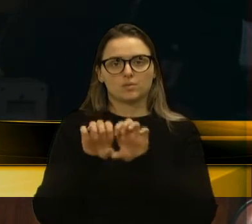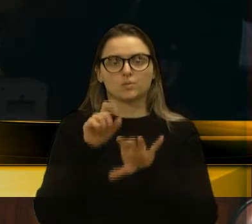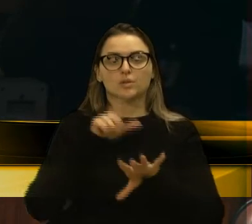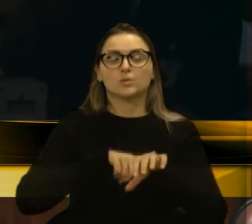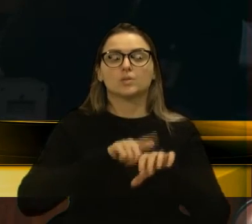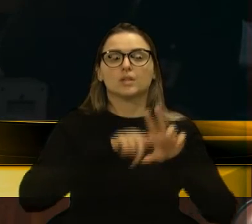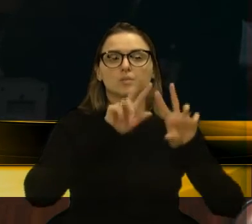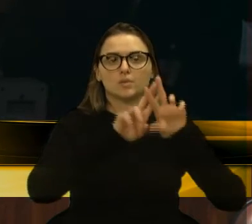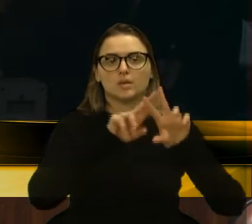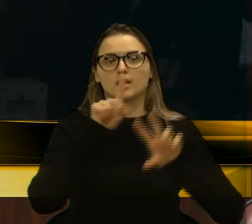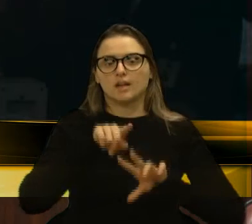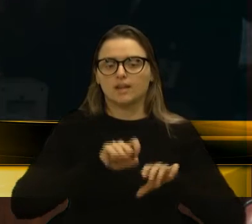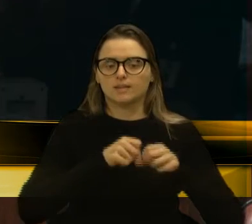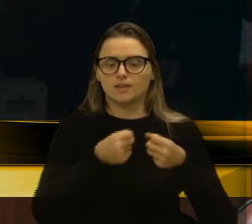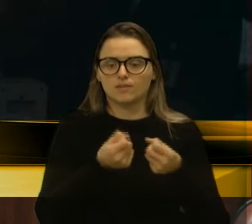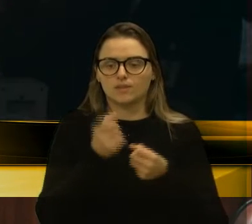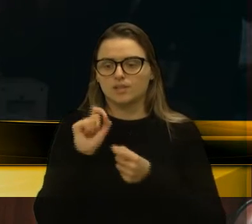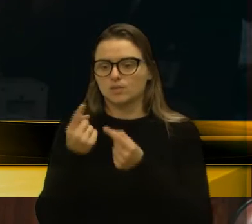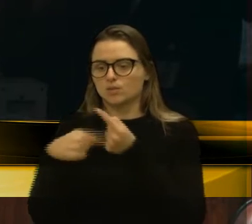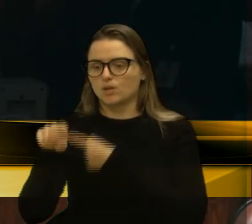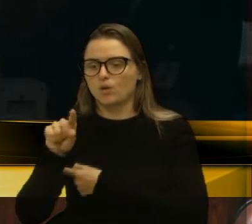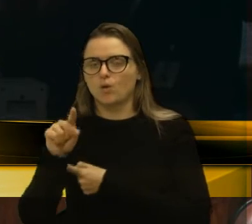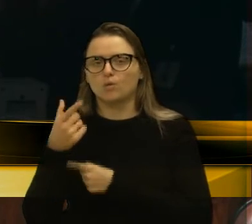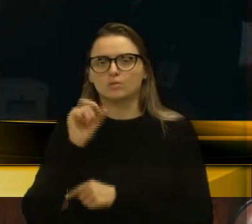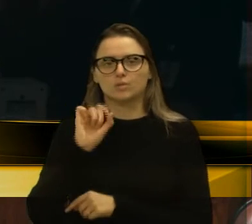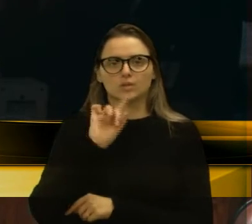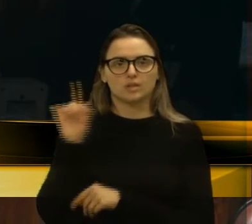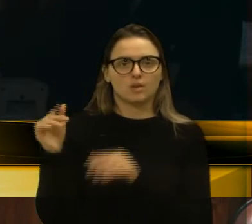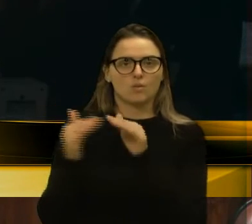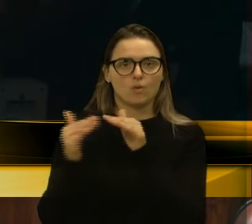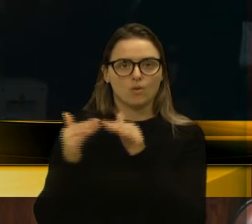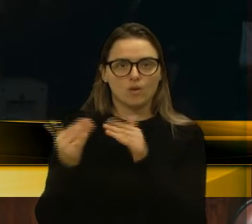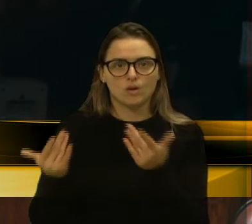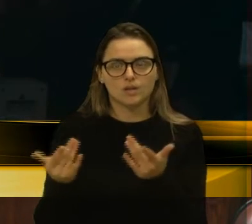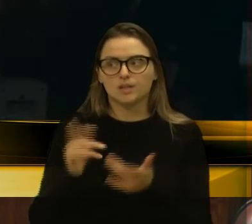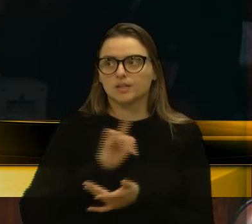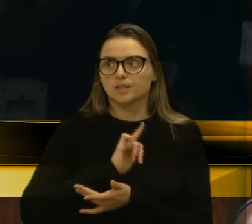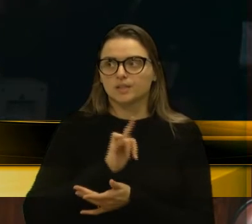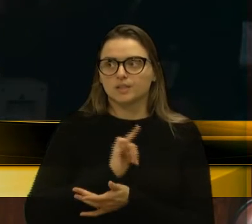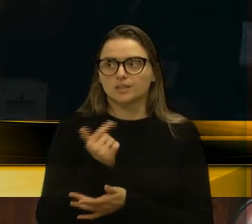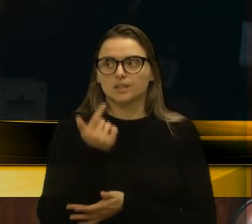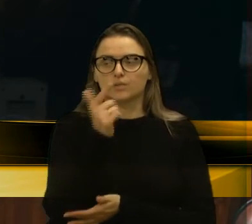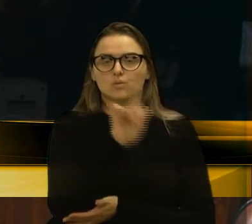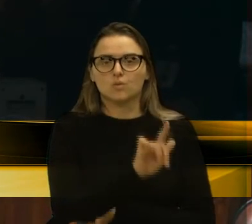é ampla defesa, é o contraditório, e isso também é afetado numa outra